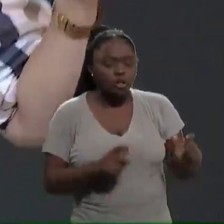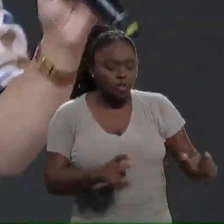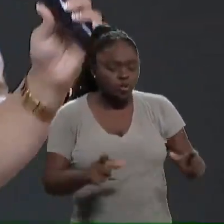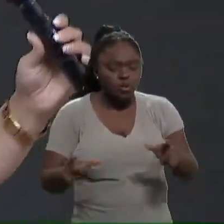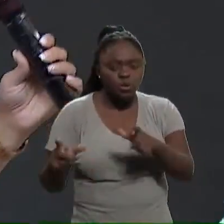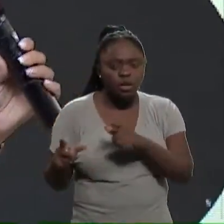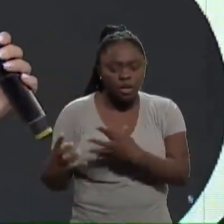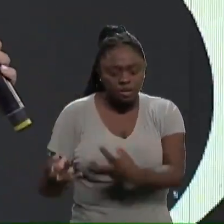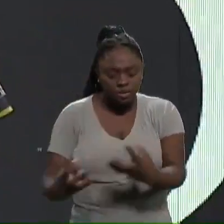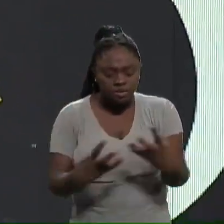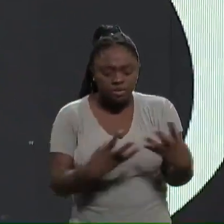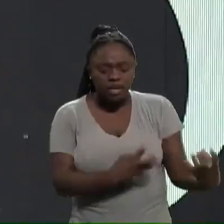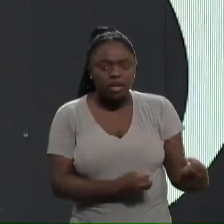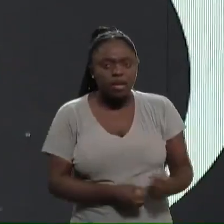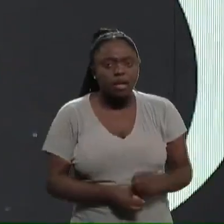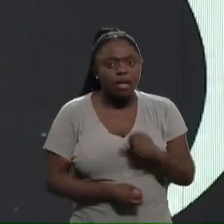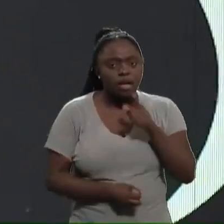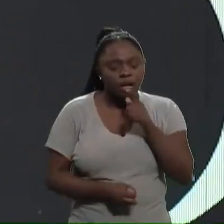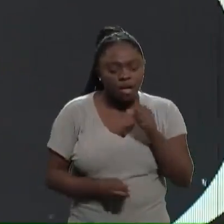terra seca.